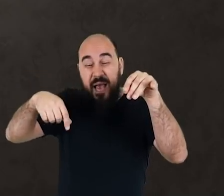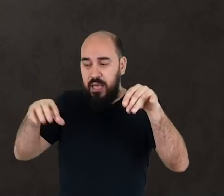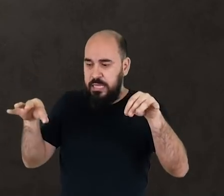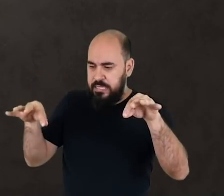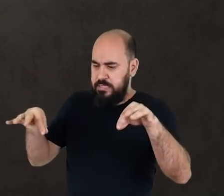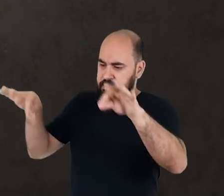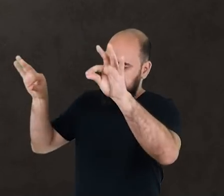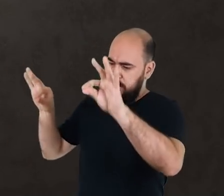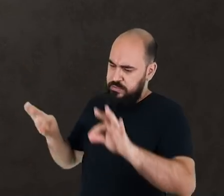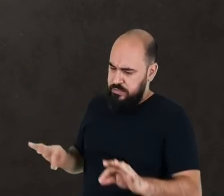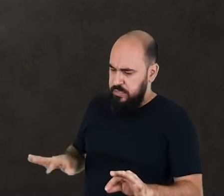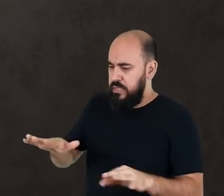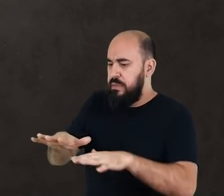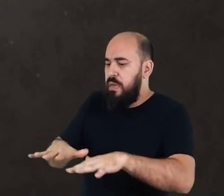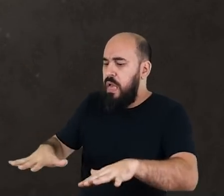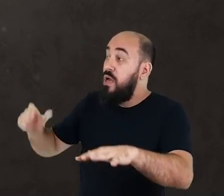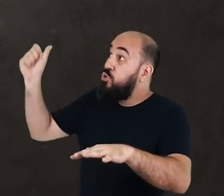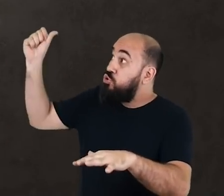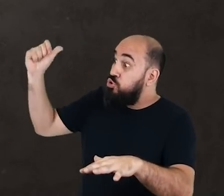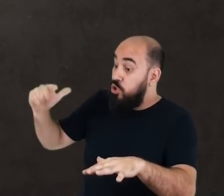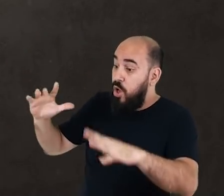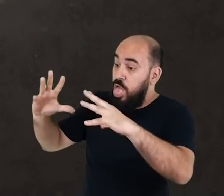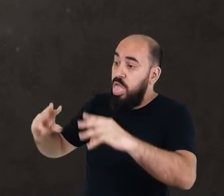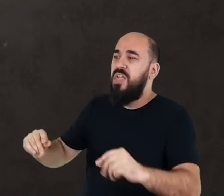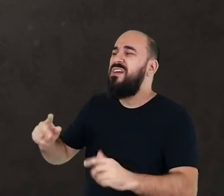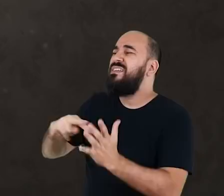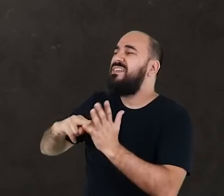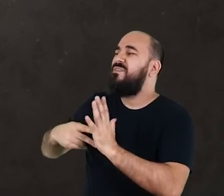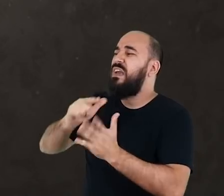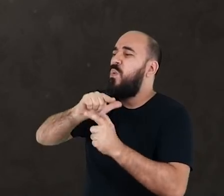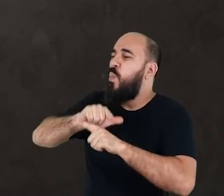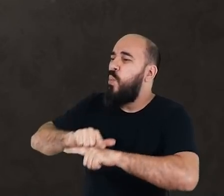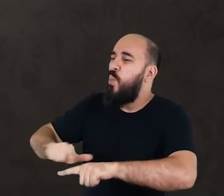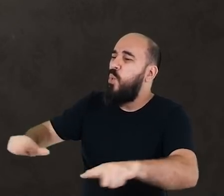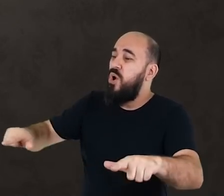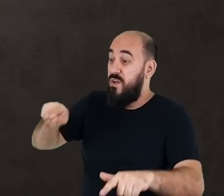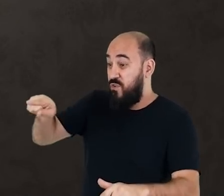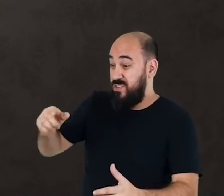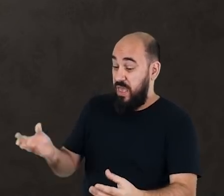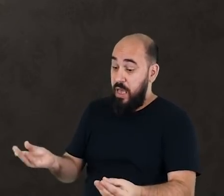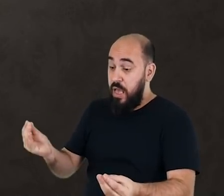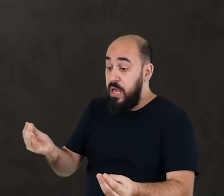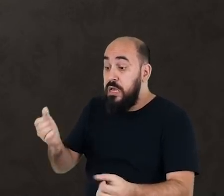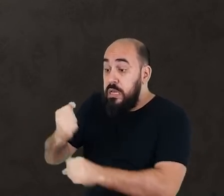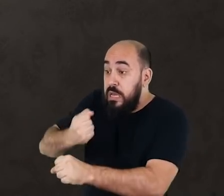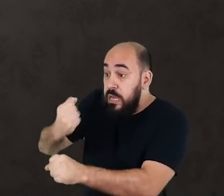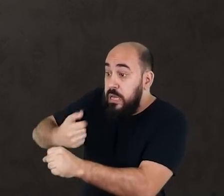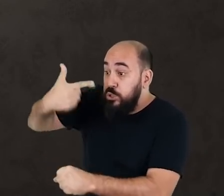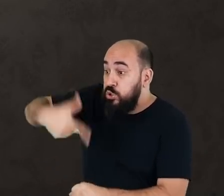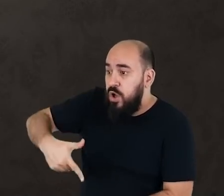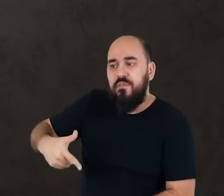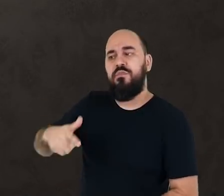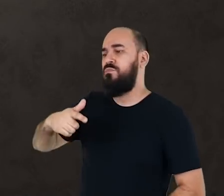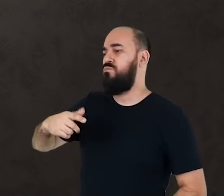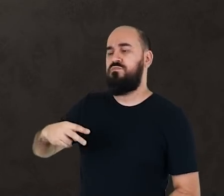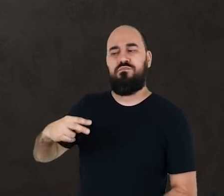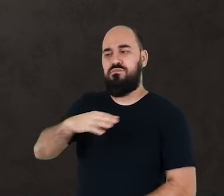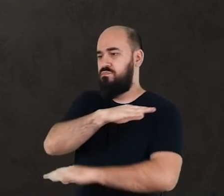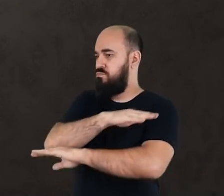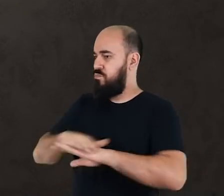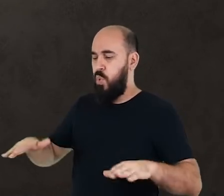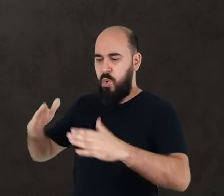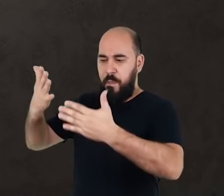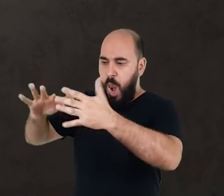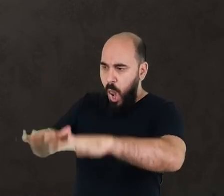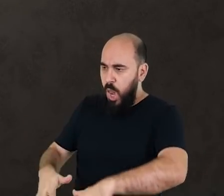redes, jamais serás edificada, porque eu, o Senhor, o falei, diz o Senhor Deus. Ezequiel